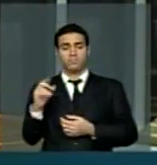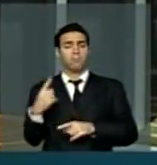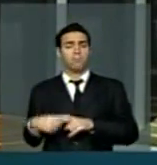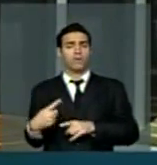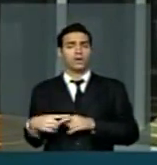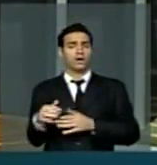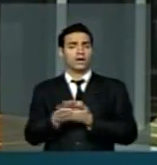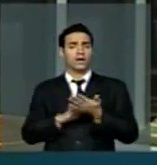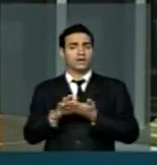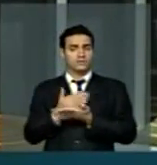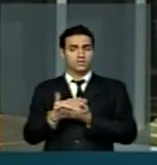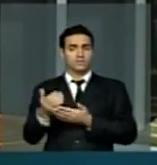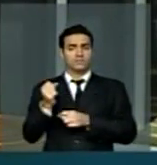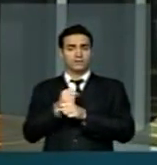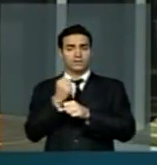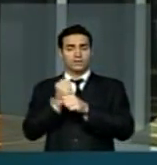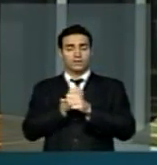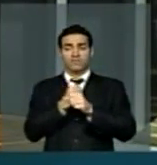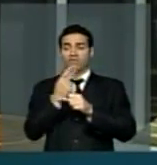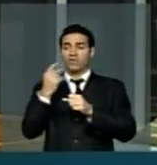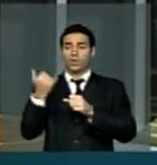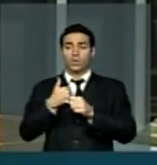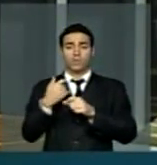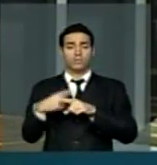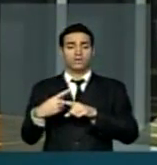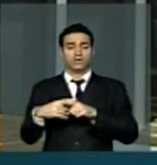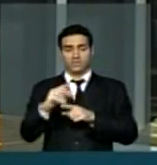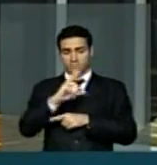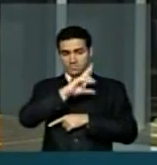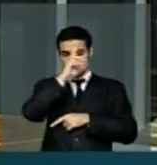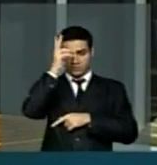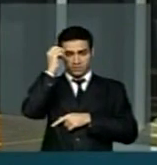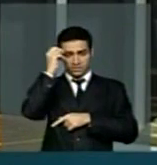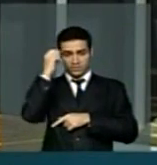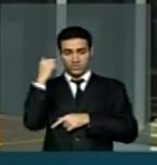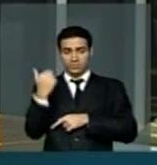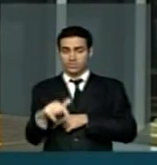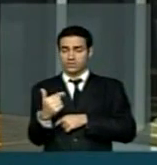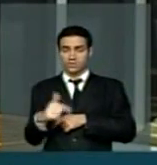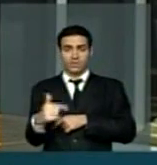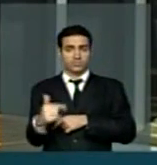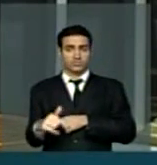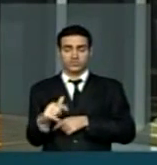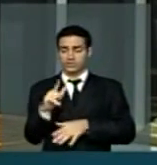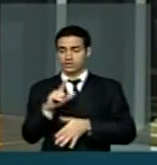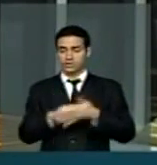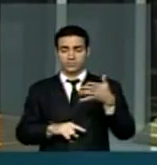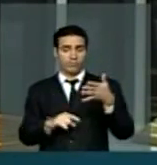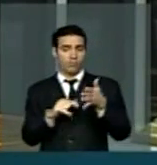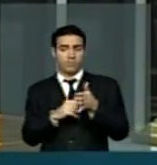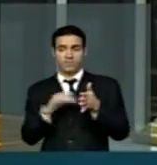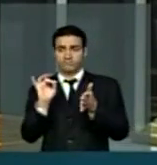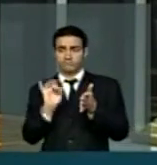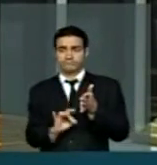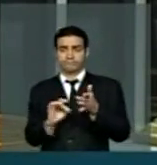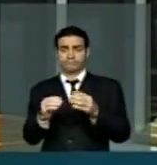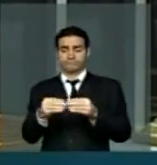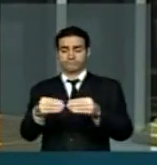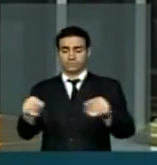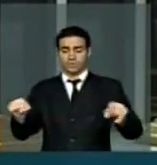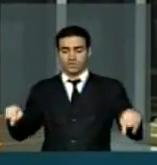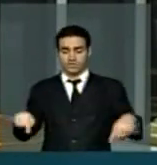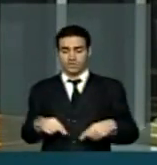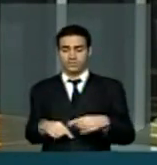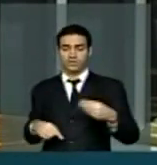porque a prefeitura não tinha a légua patrimonial ou a legalidade do terreno para doar